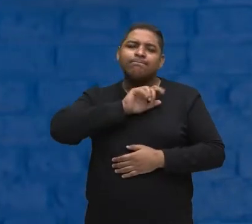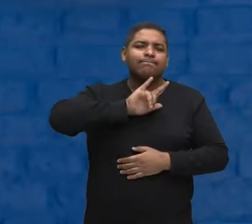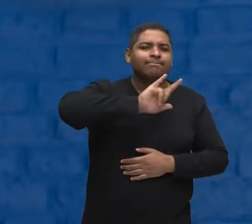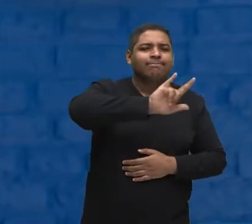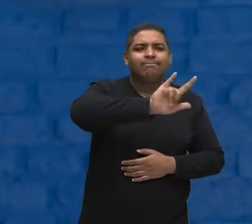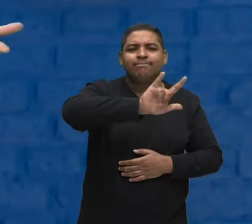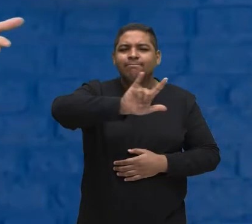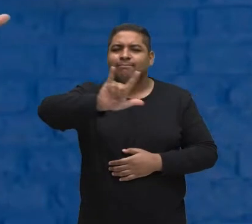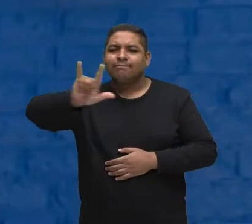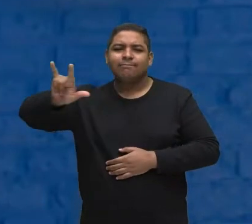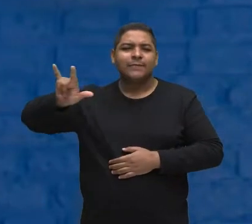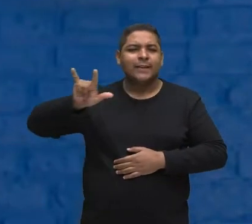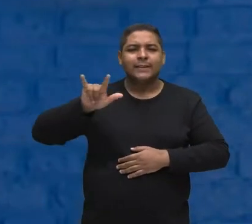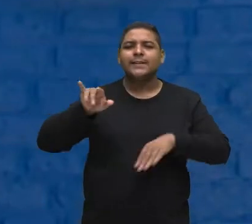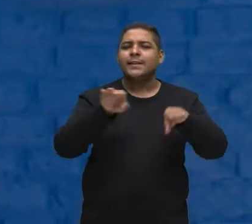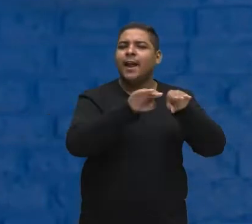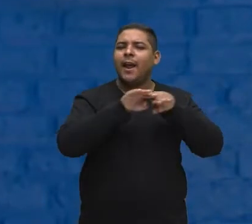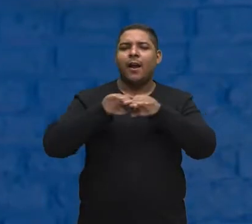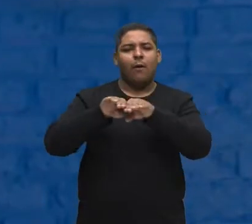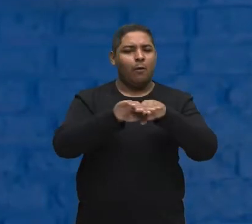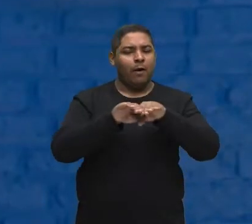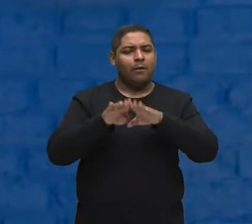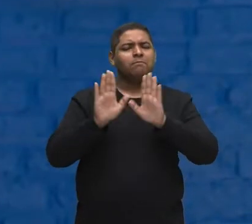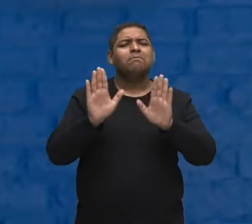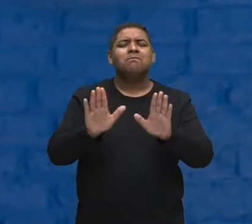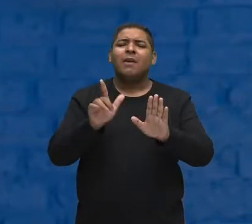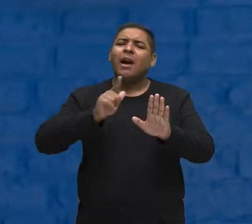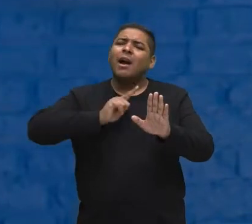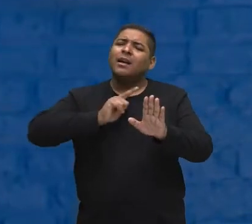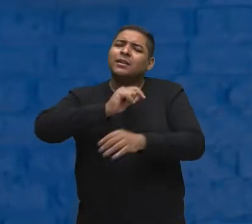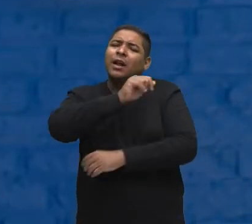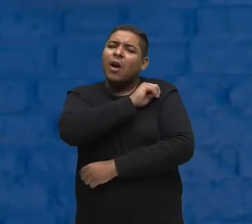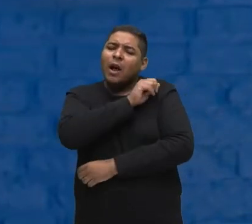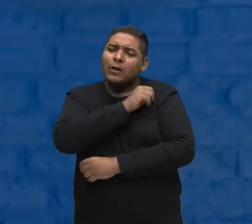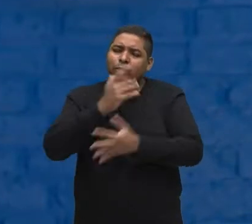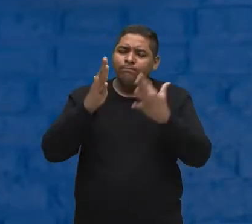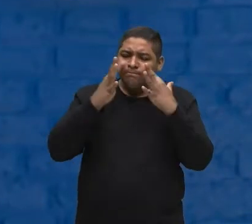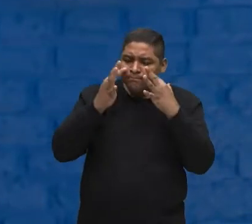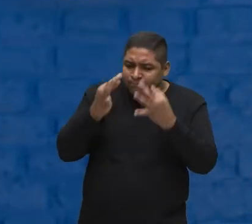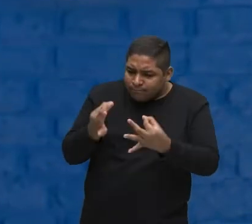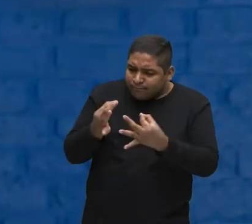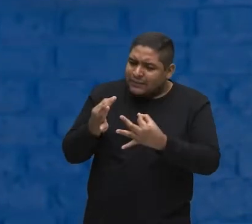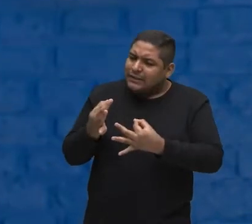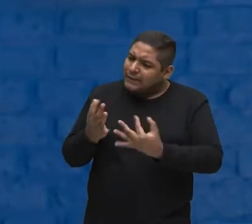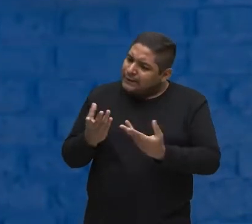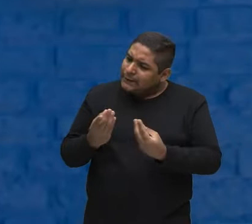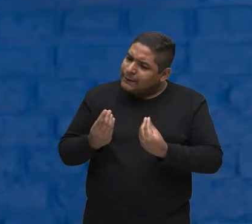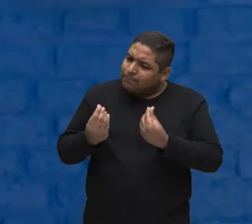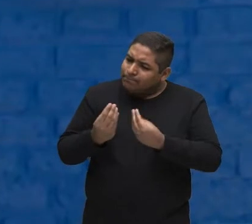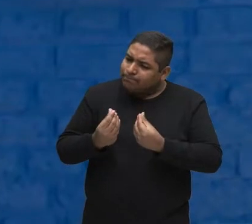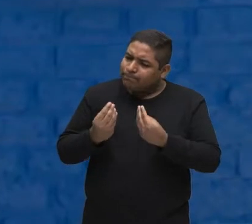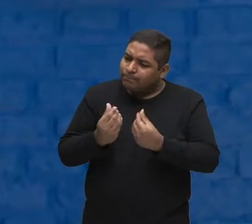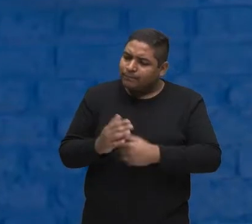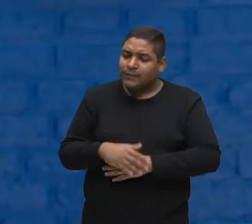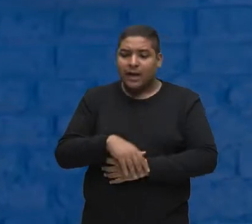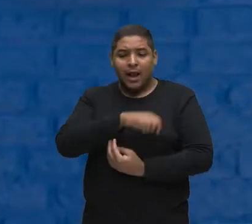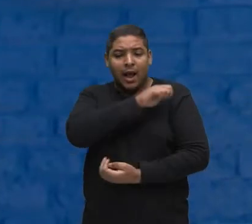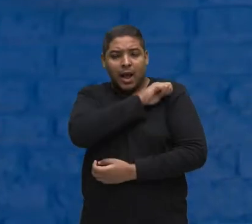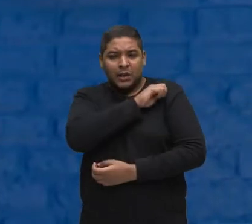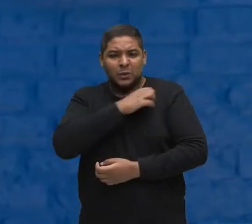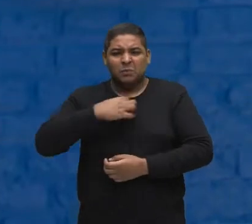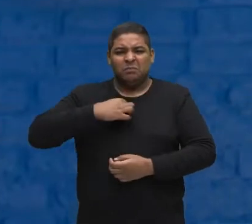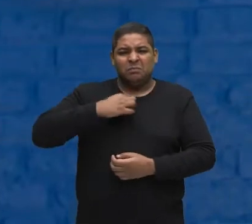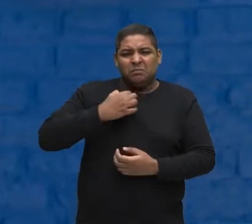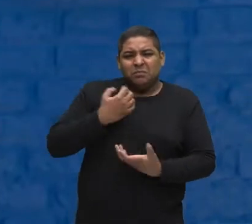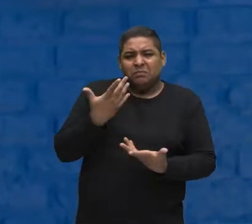vocês por igual. Mas tem um aluno que sempre vai chamar a atenção. Às vezes é aquele aluno mal vestido,